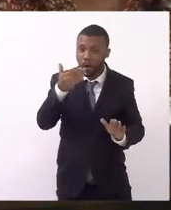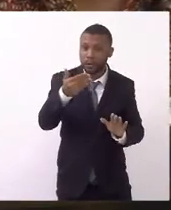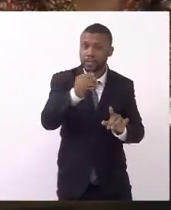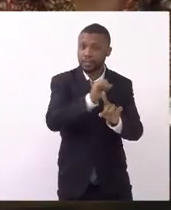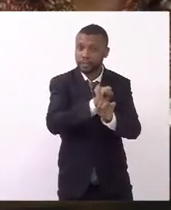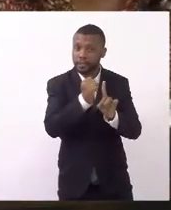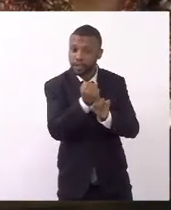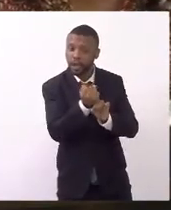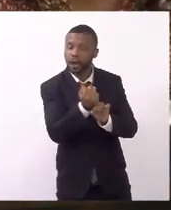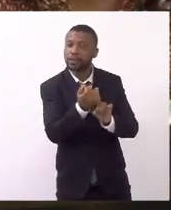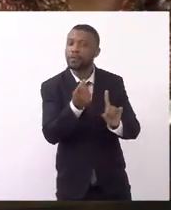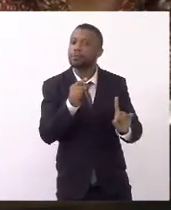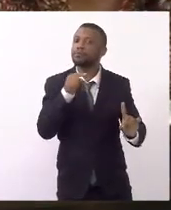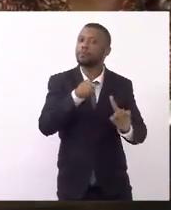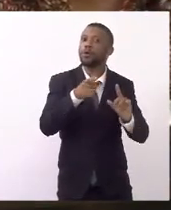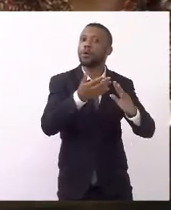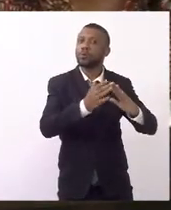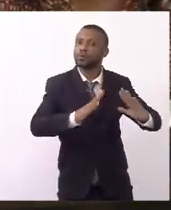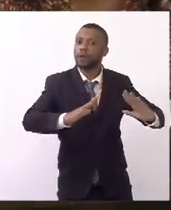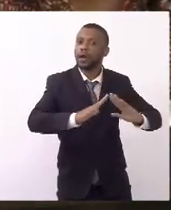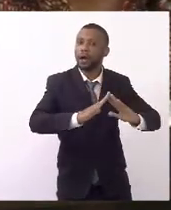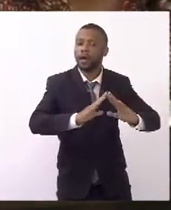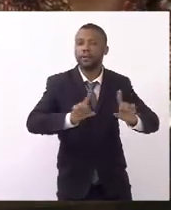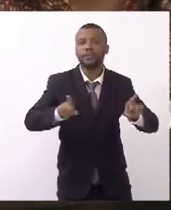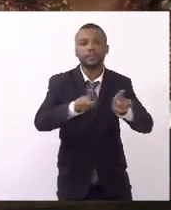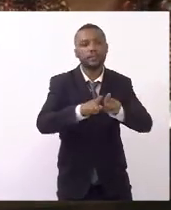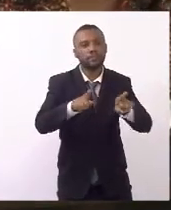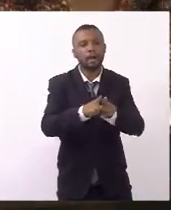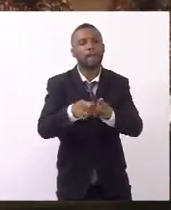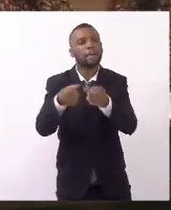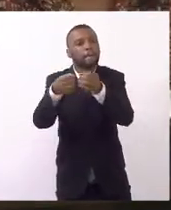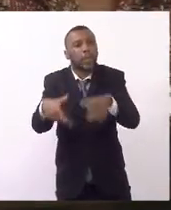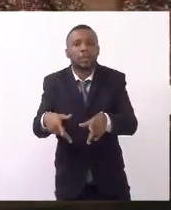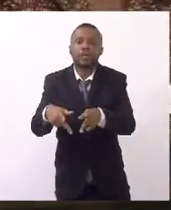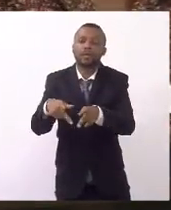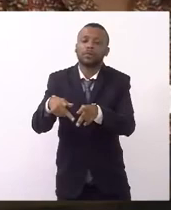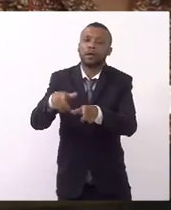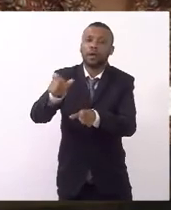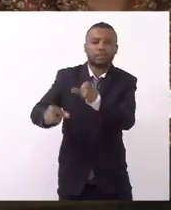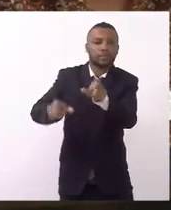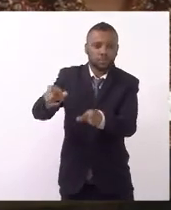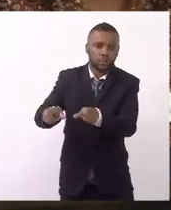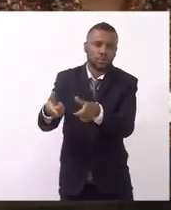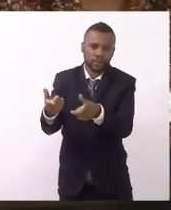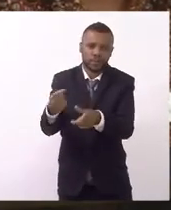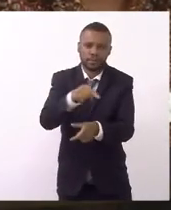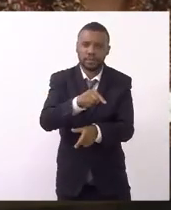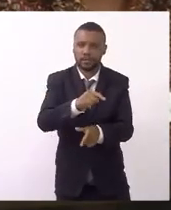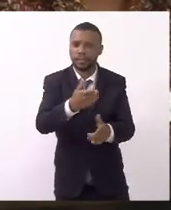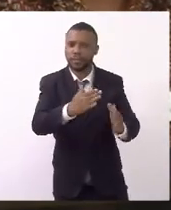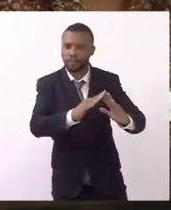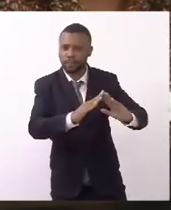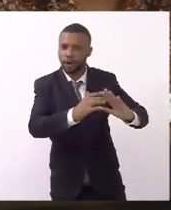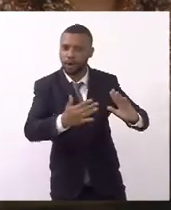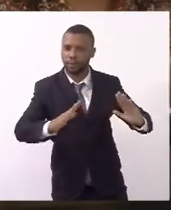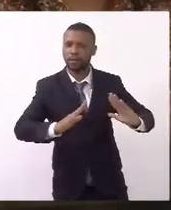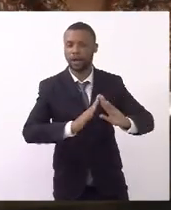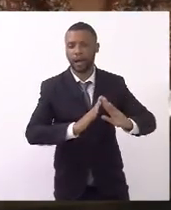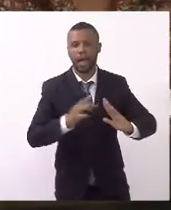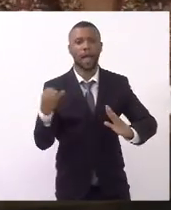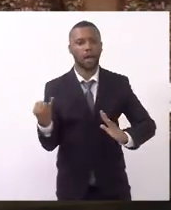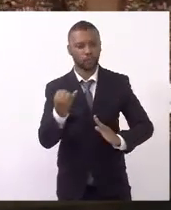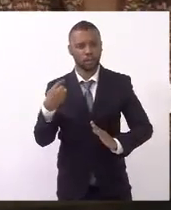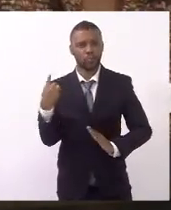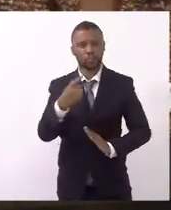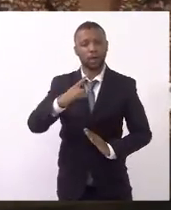nos terreiros e nos povos de terreiro é fundamental que a gente tenha deputada Renata Deputado